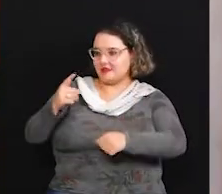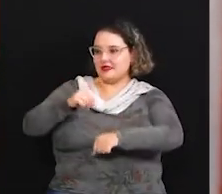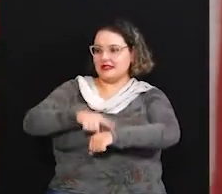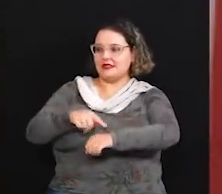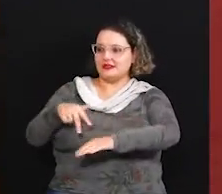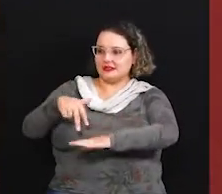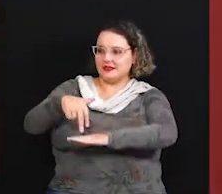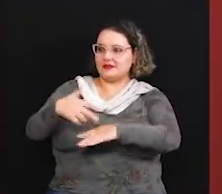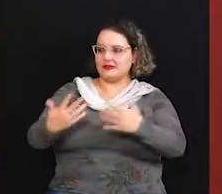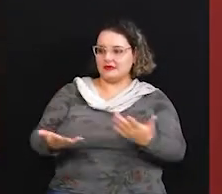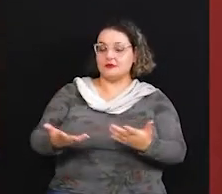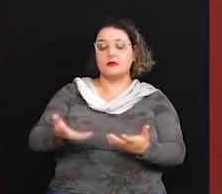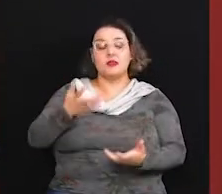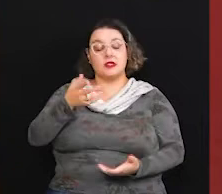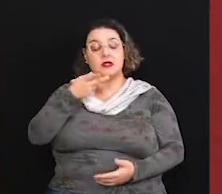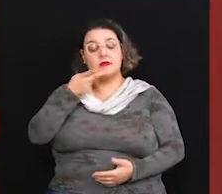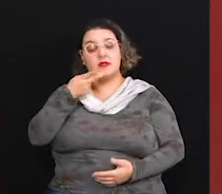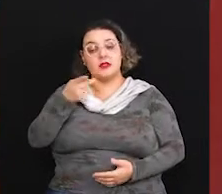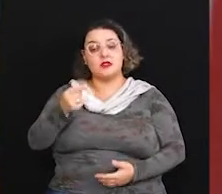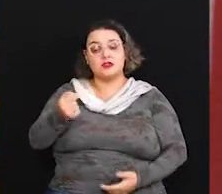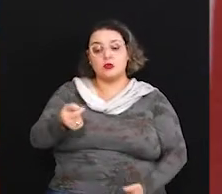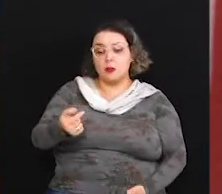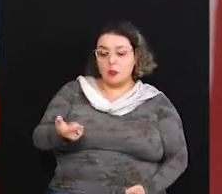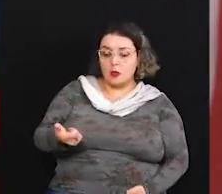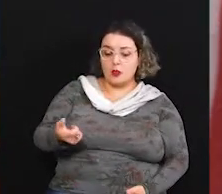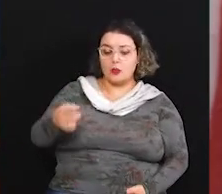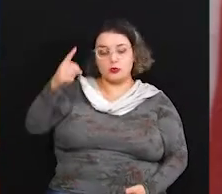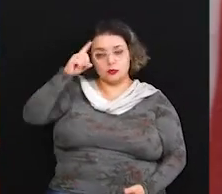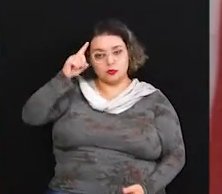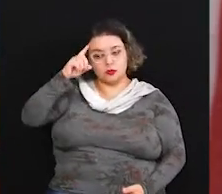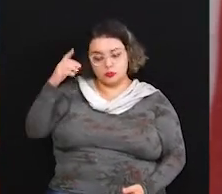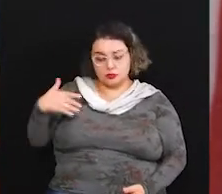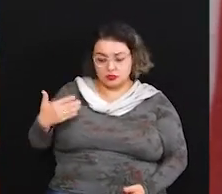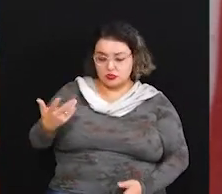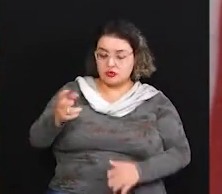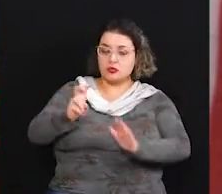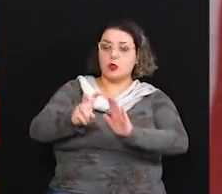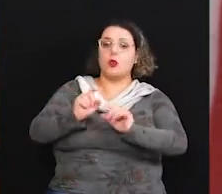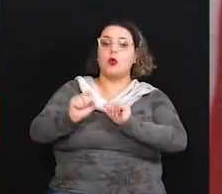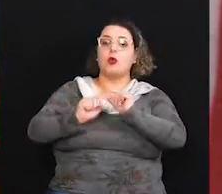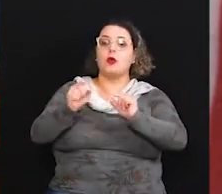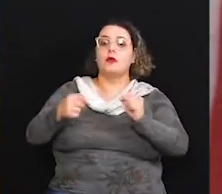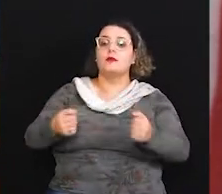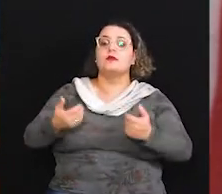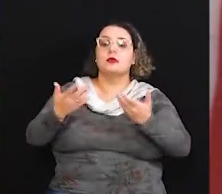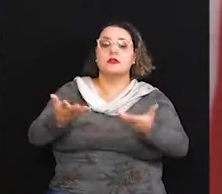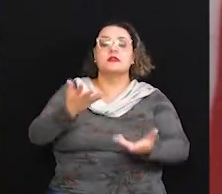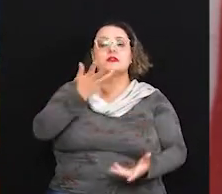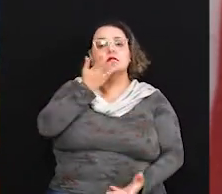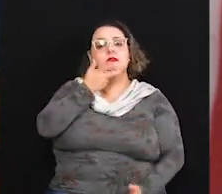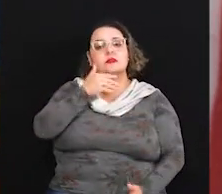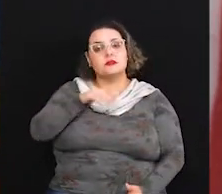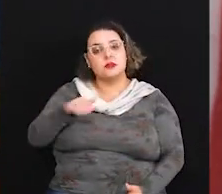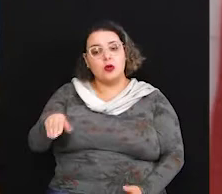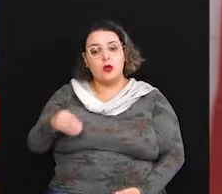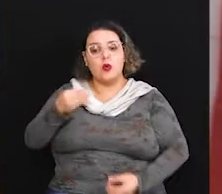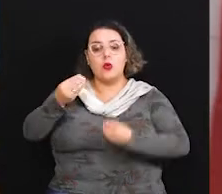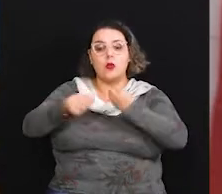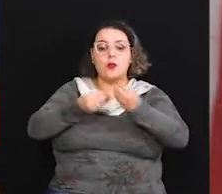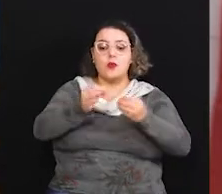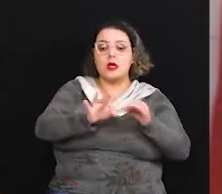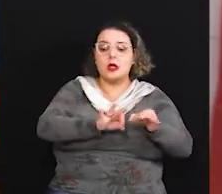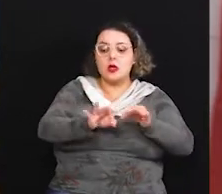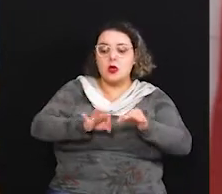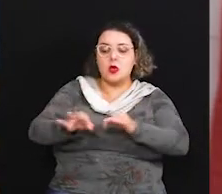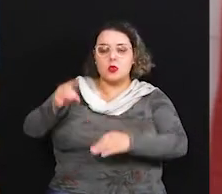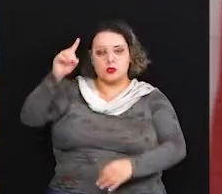primeiro pelo seu tempo. E eu queria que você falasse um pouco sobre o dia a dia aqui da creche. O que vocês oferecem para as crianças? Como é que